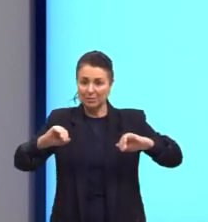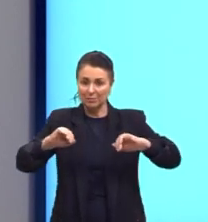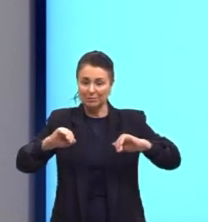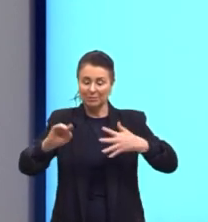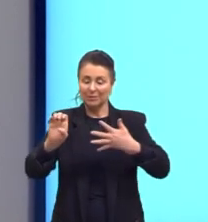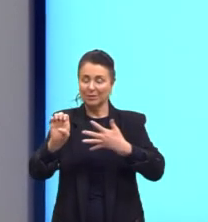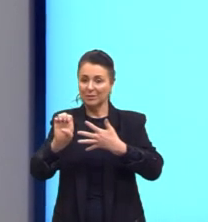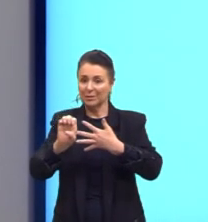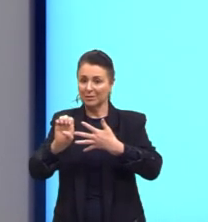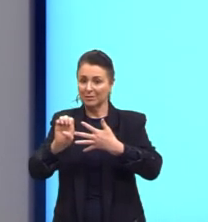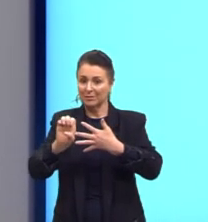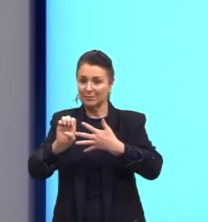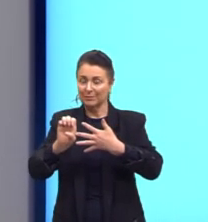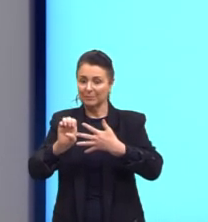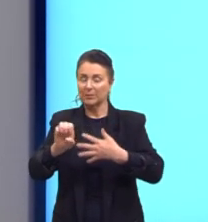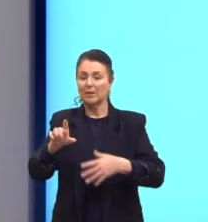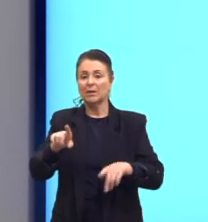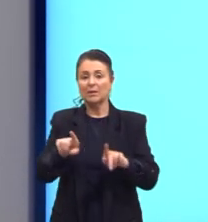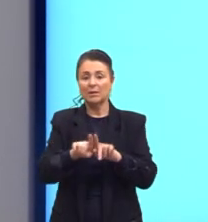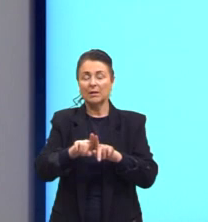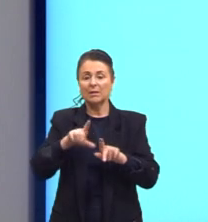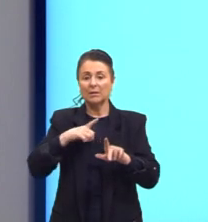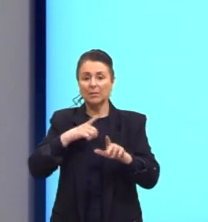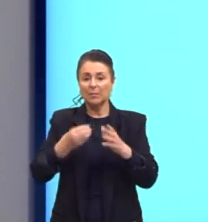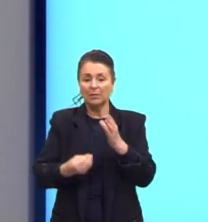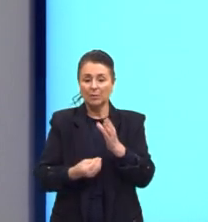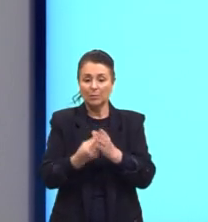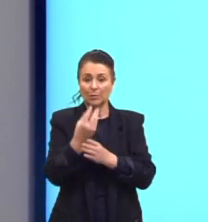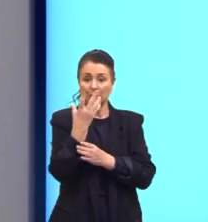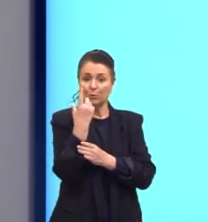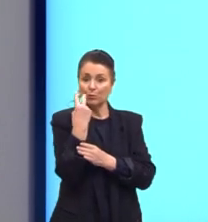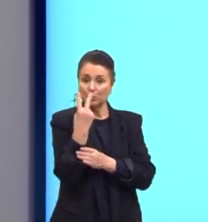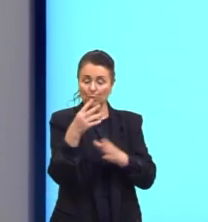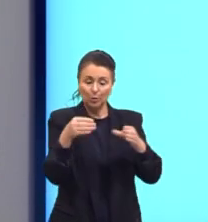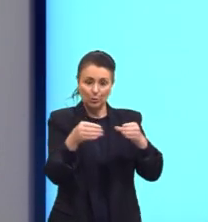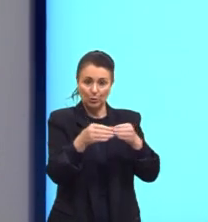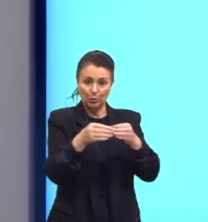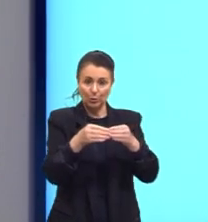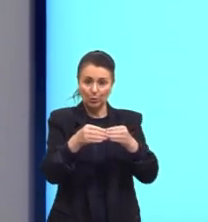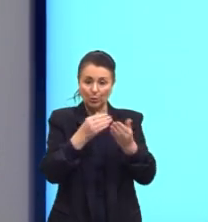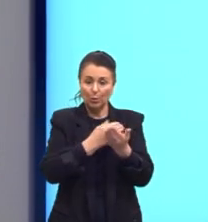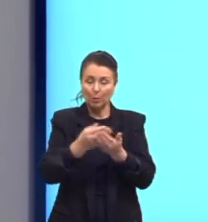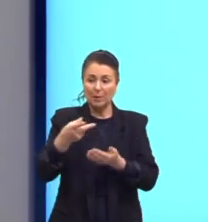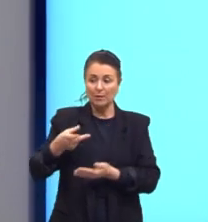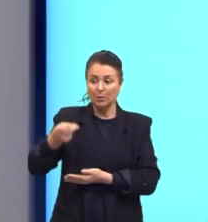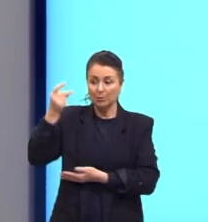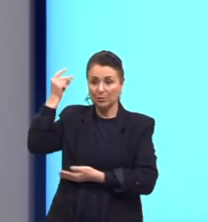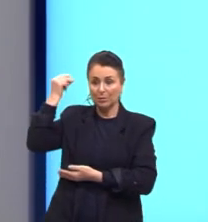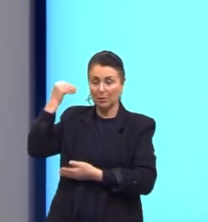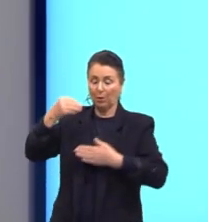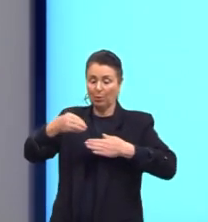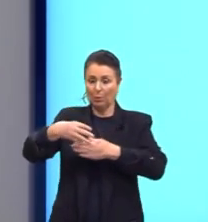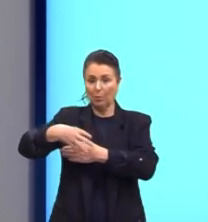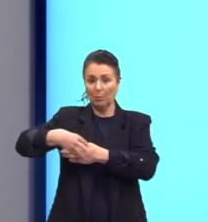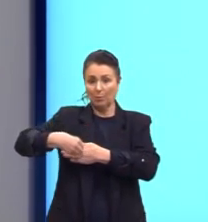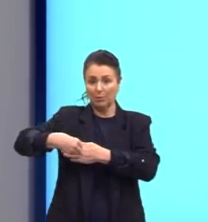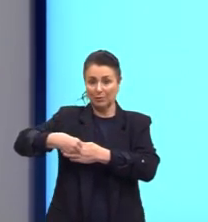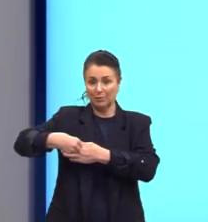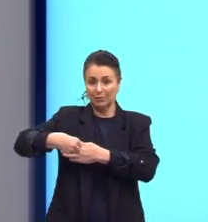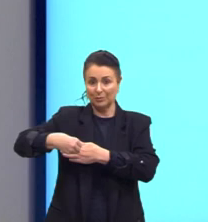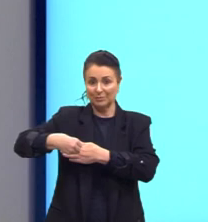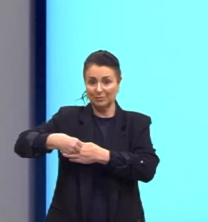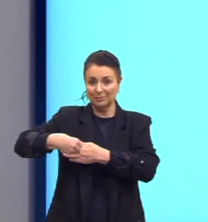especiação ah e também a formação de dois grupos a partir desse ancestral aqui mamífero então eles